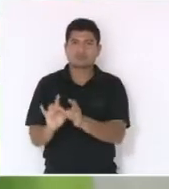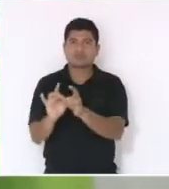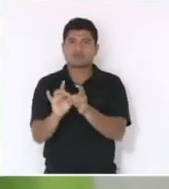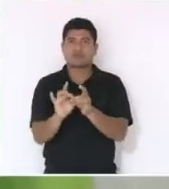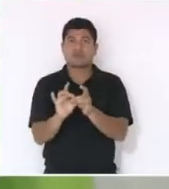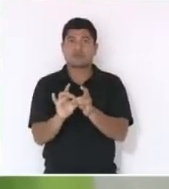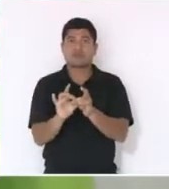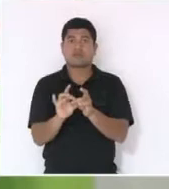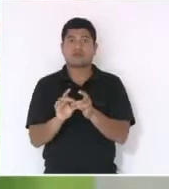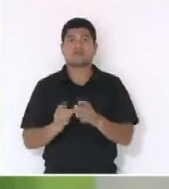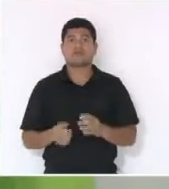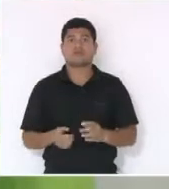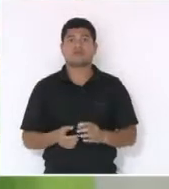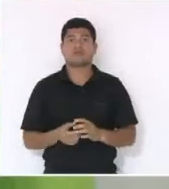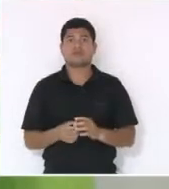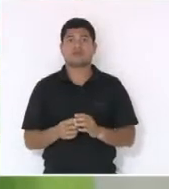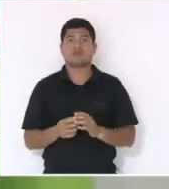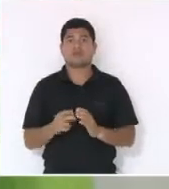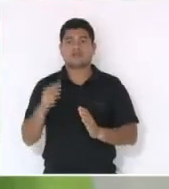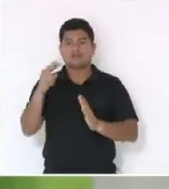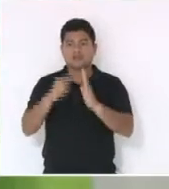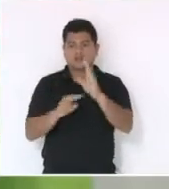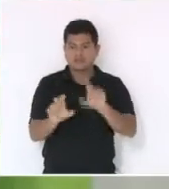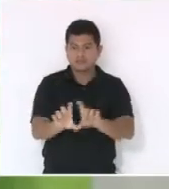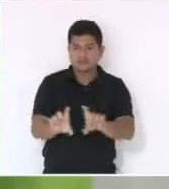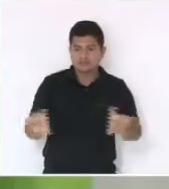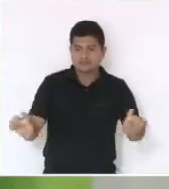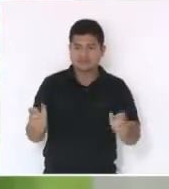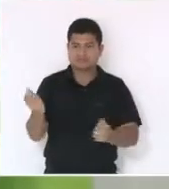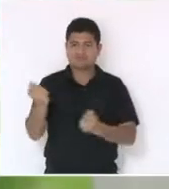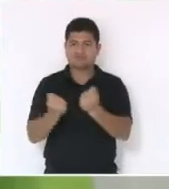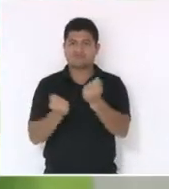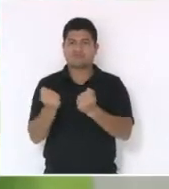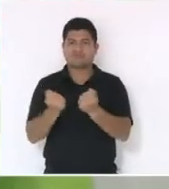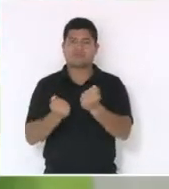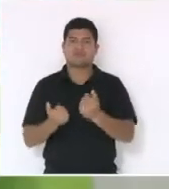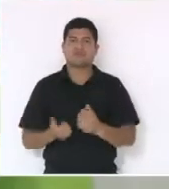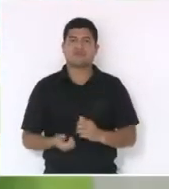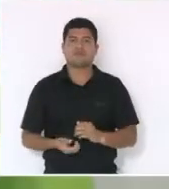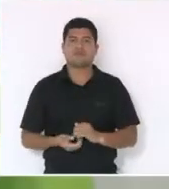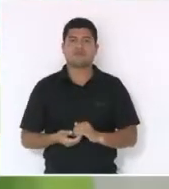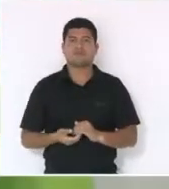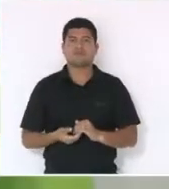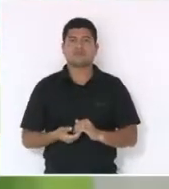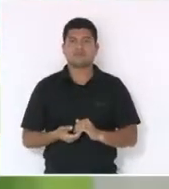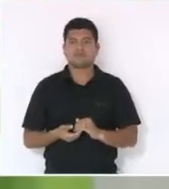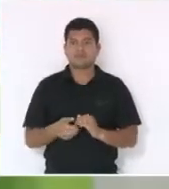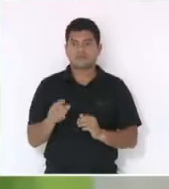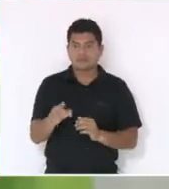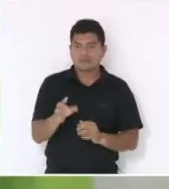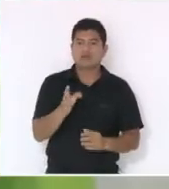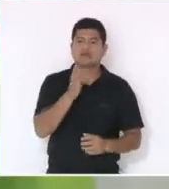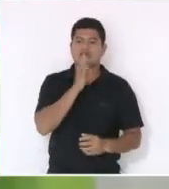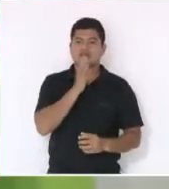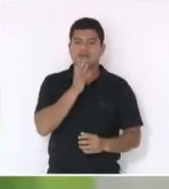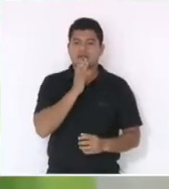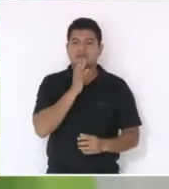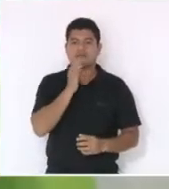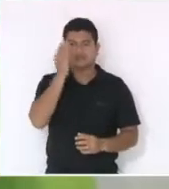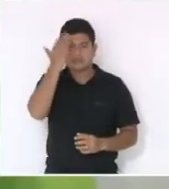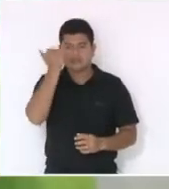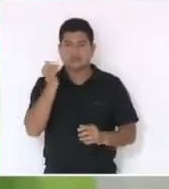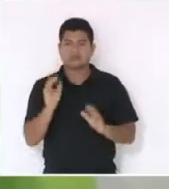sistema de leitura de placa e que é possível saber qual veículo, qual placa passou em